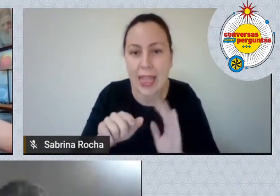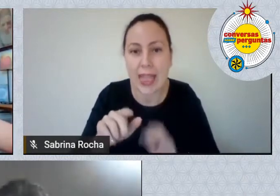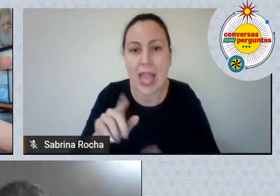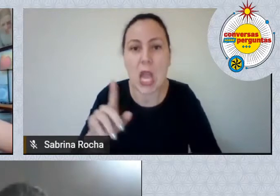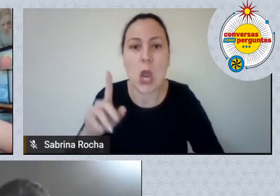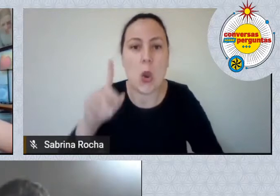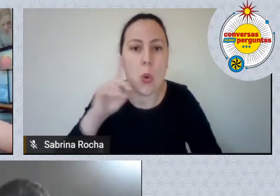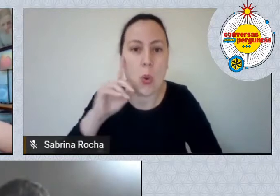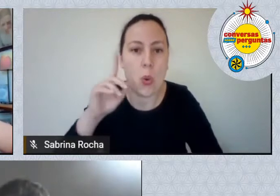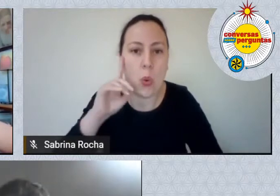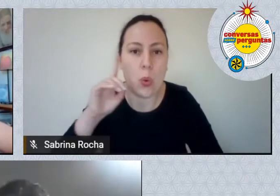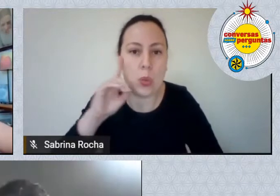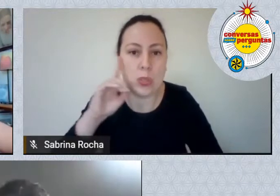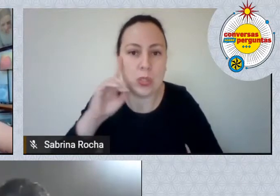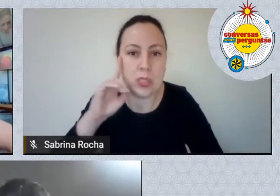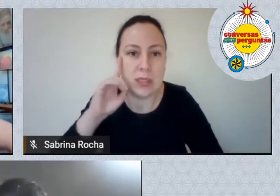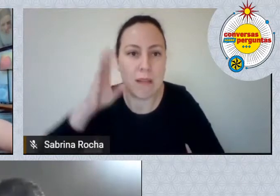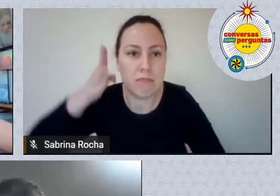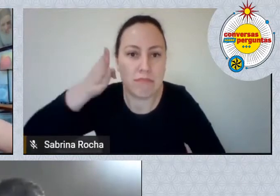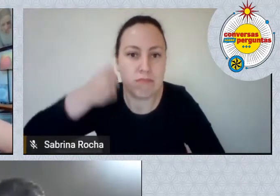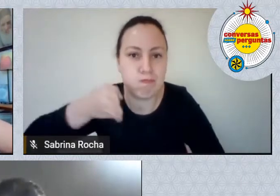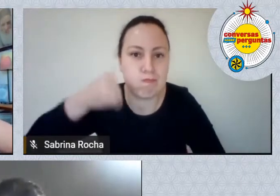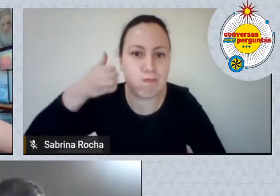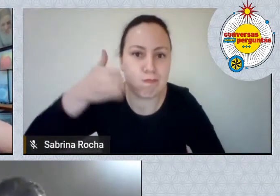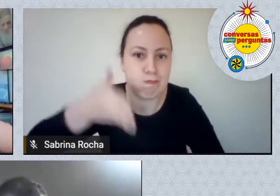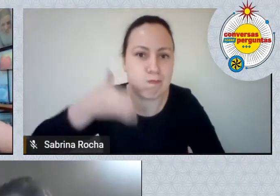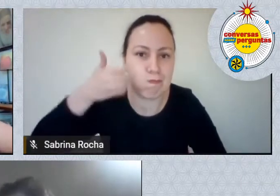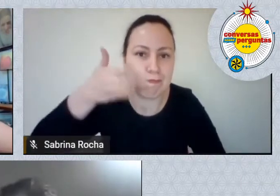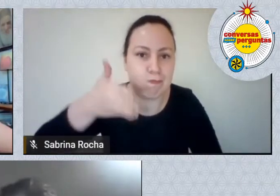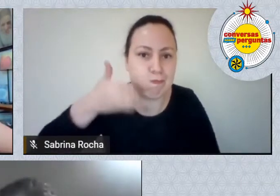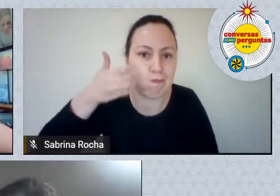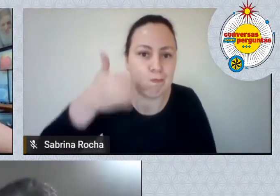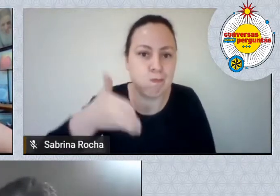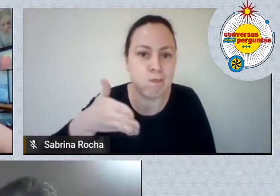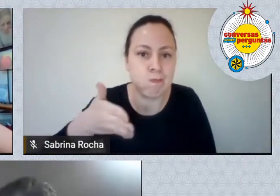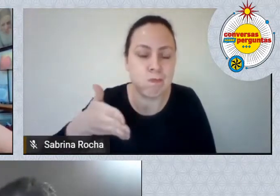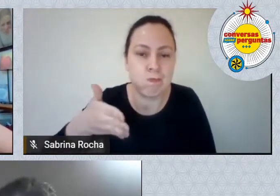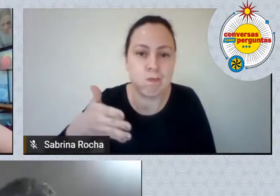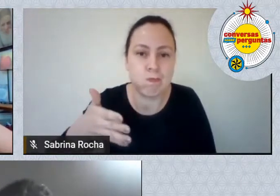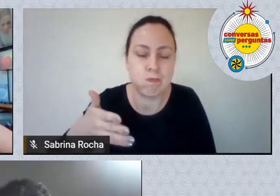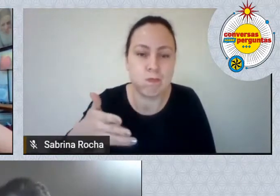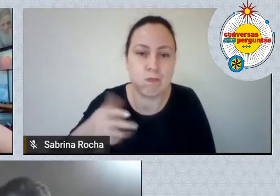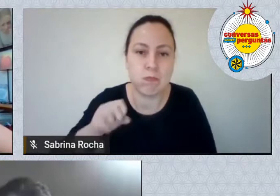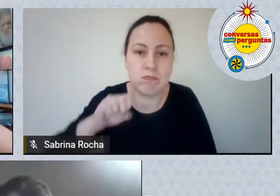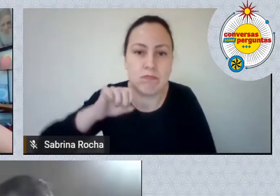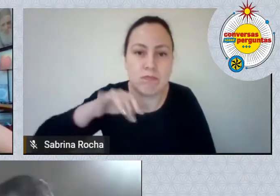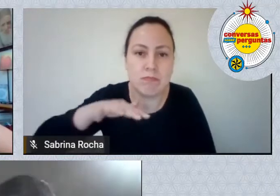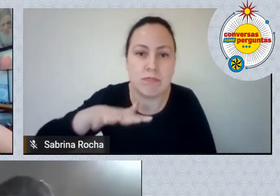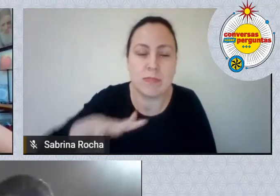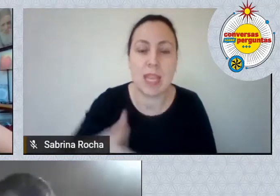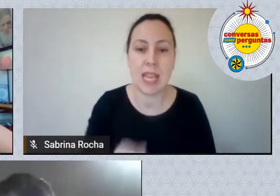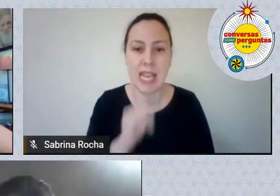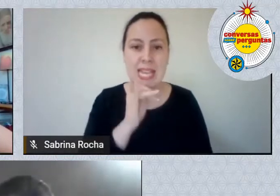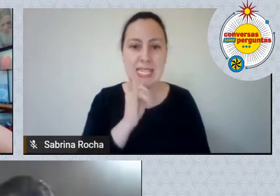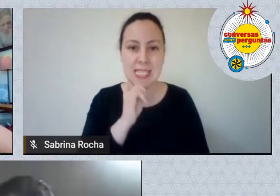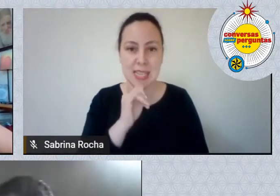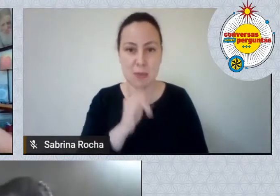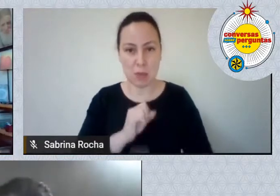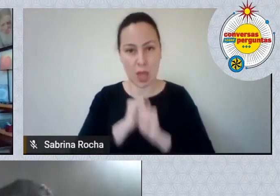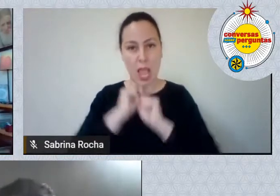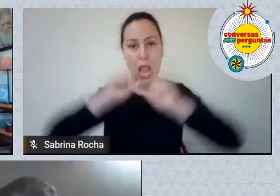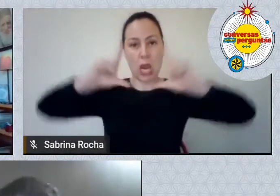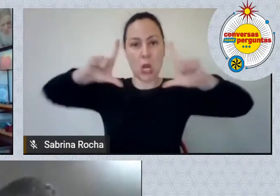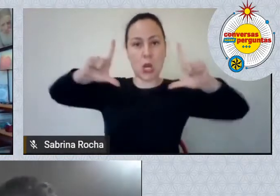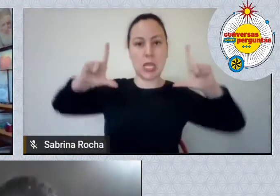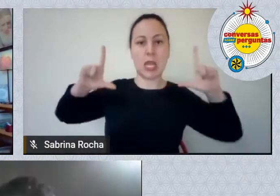francês, por uma rota, que significa o quê? É uma árvore de decisões. Todo dia, quando você acorda, né,